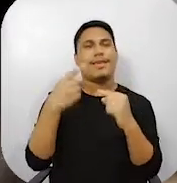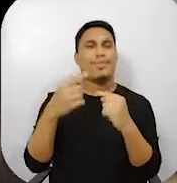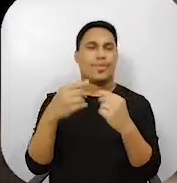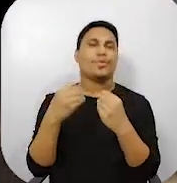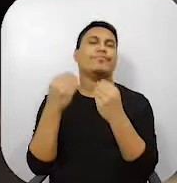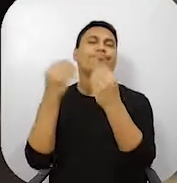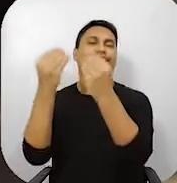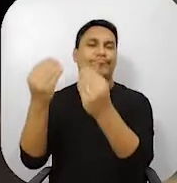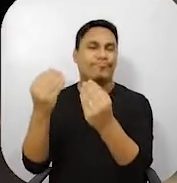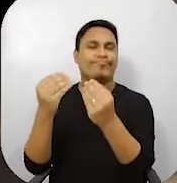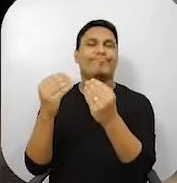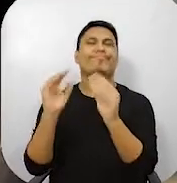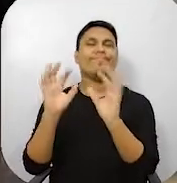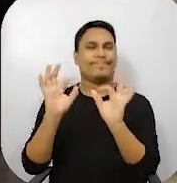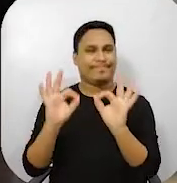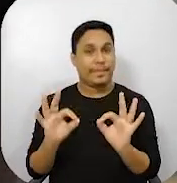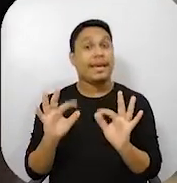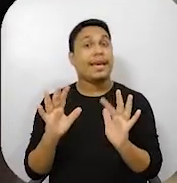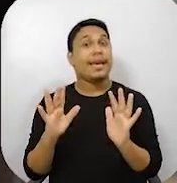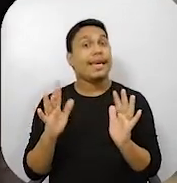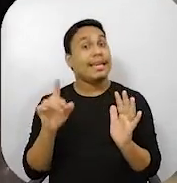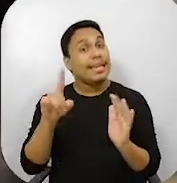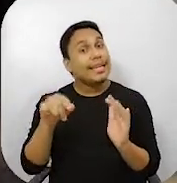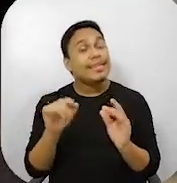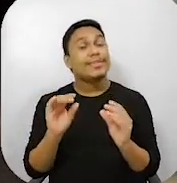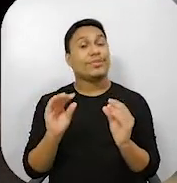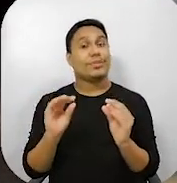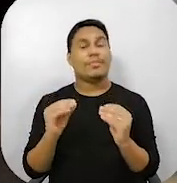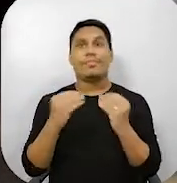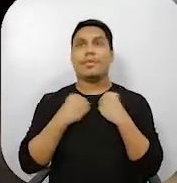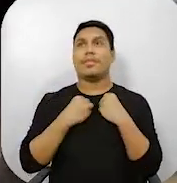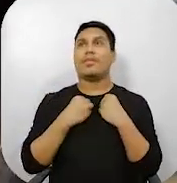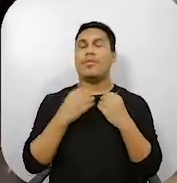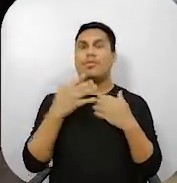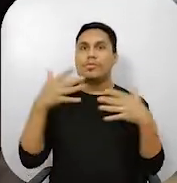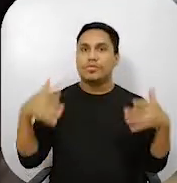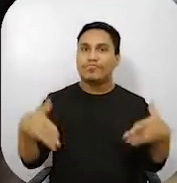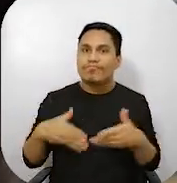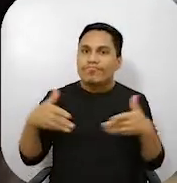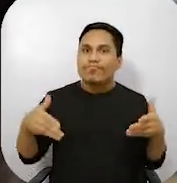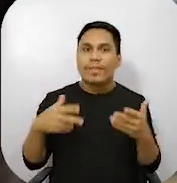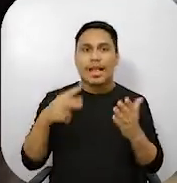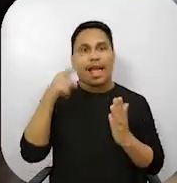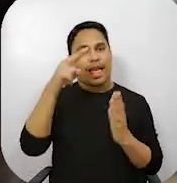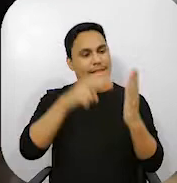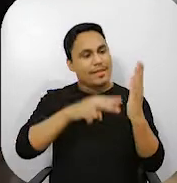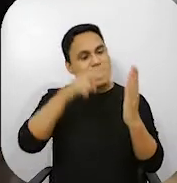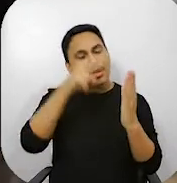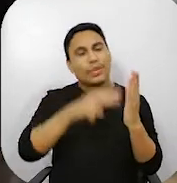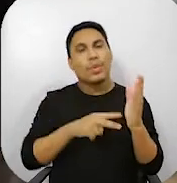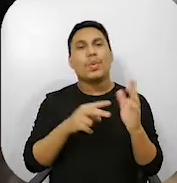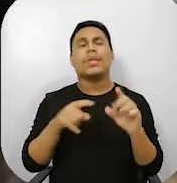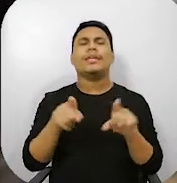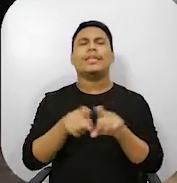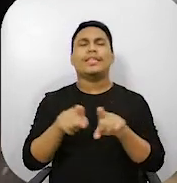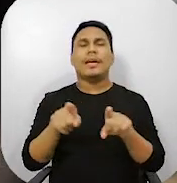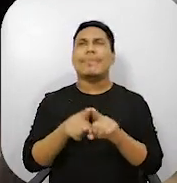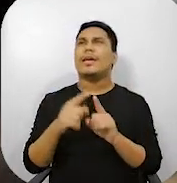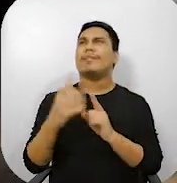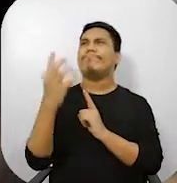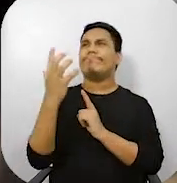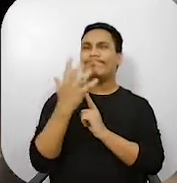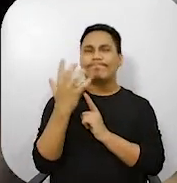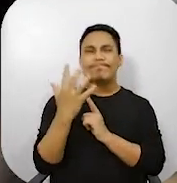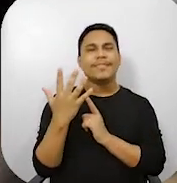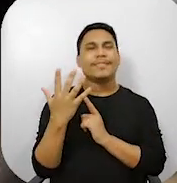direitinho sabe então esse estimulou muito muito a leitura e muito assim o que eu devo tudo